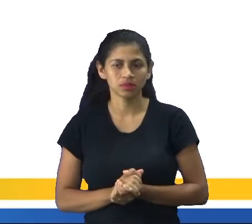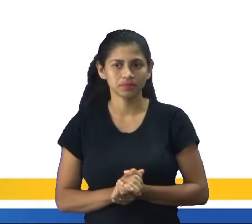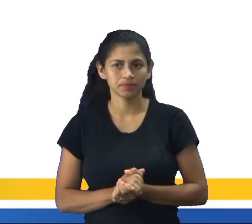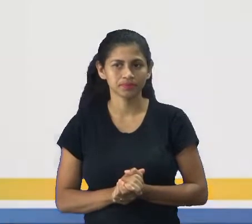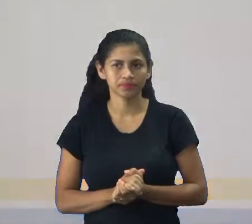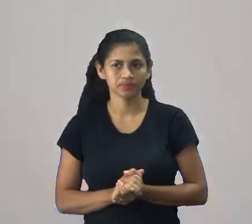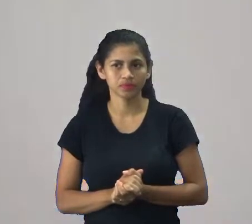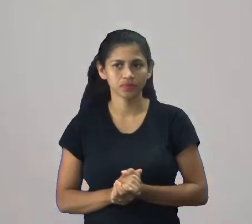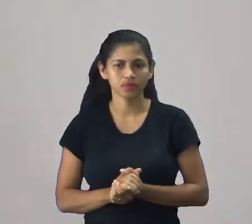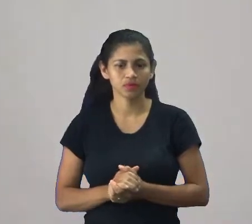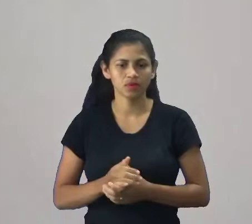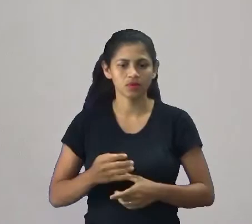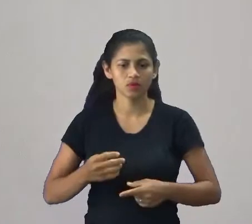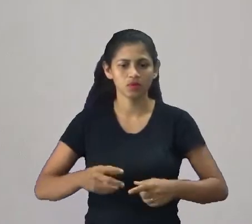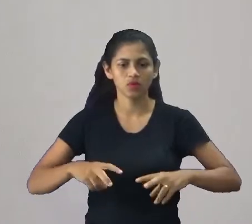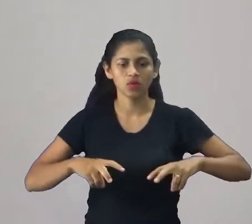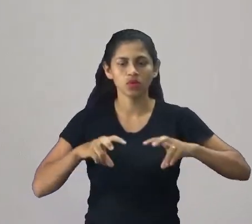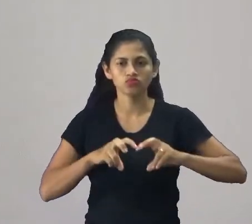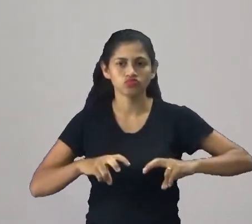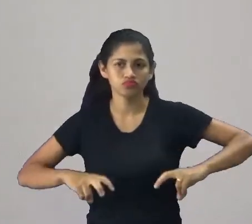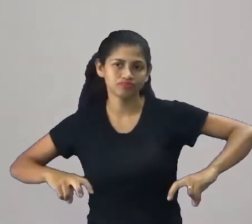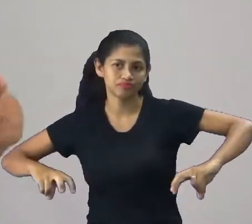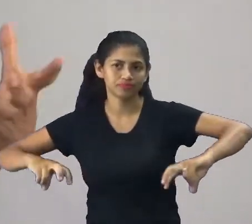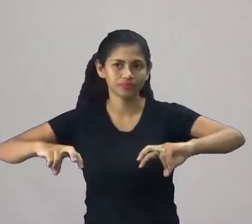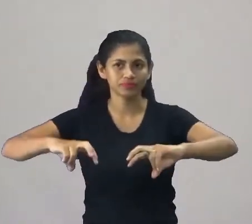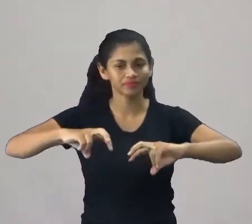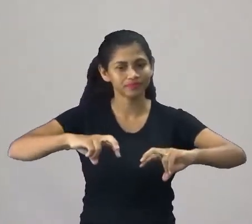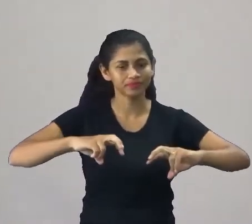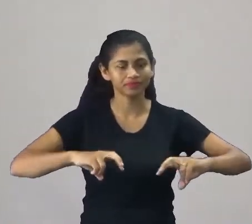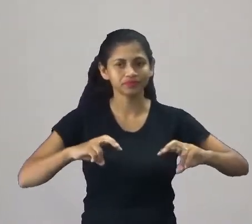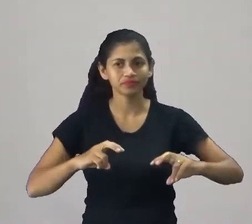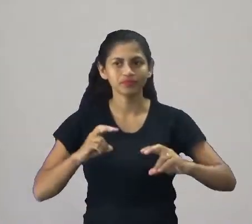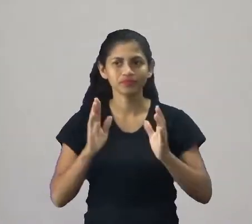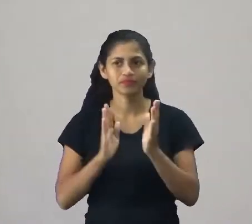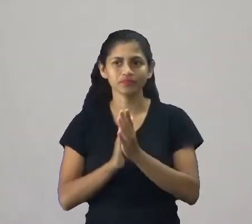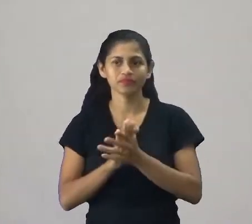dos principais carros-chefes. A dinâmica de roda